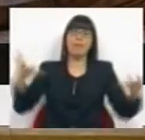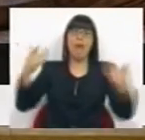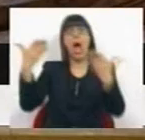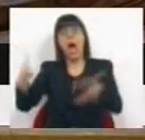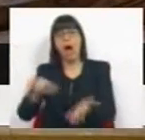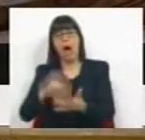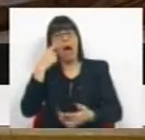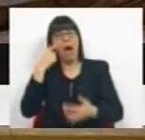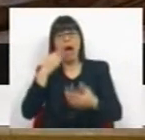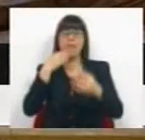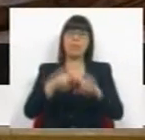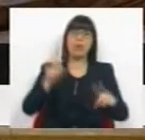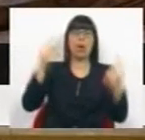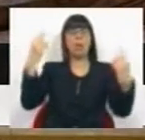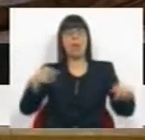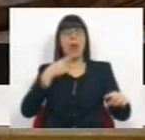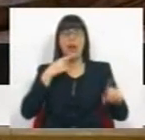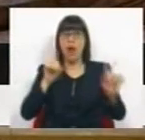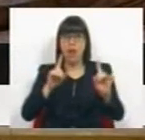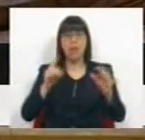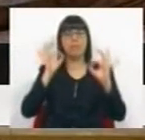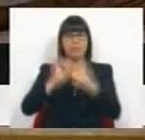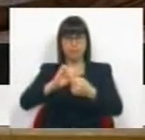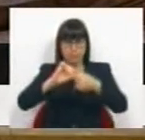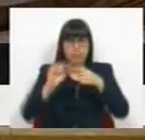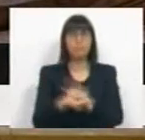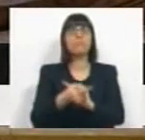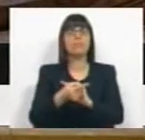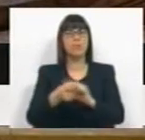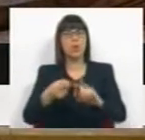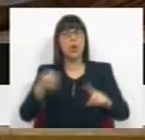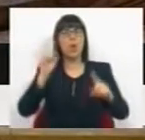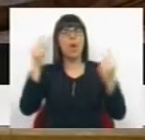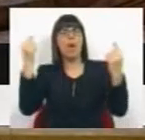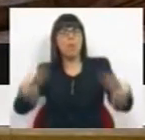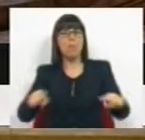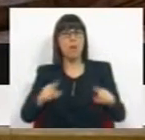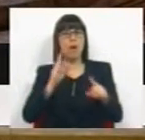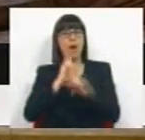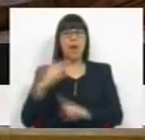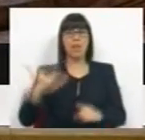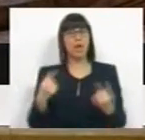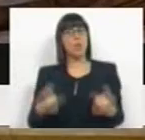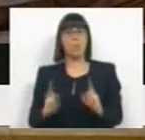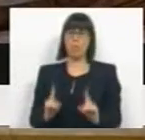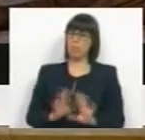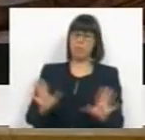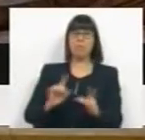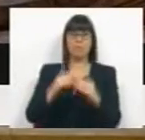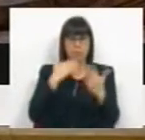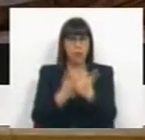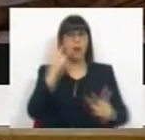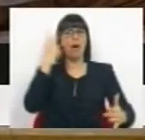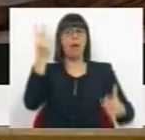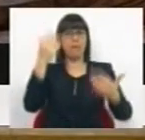pobreza e a chorar as injustiças, mas que as procure contrariar. Que não se baste com a consagração de direitos, mas que lhes dê